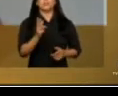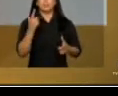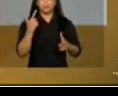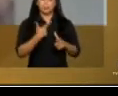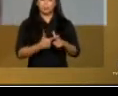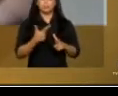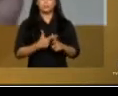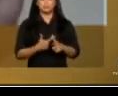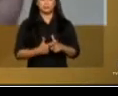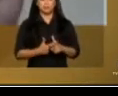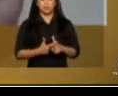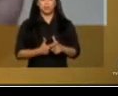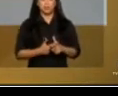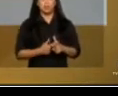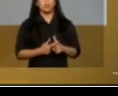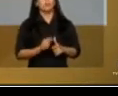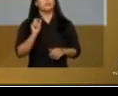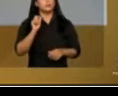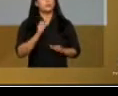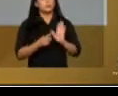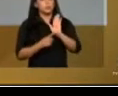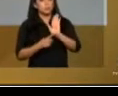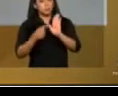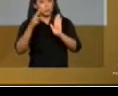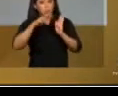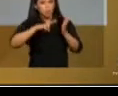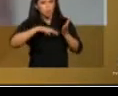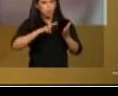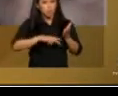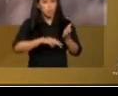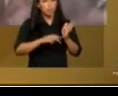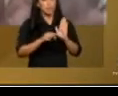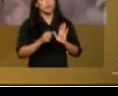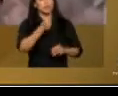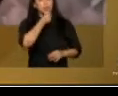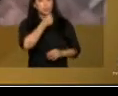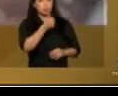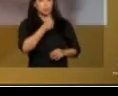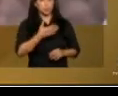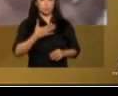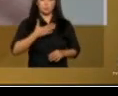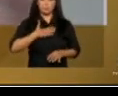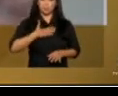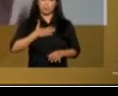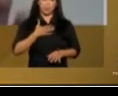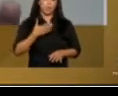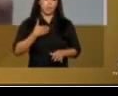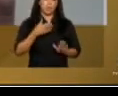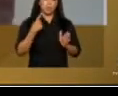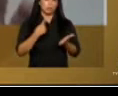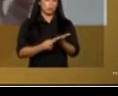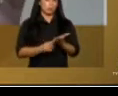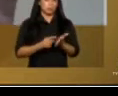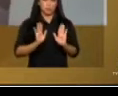Vou reproduzir trechos desta entrevista, sem me comprometer, evidentemente, com o teor